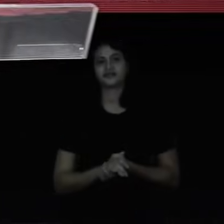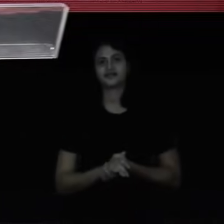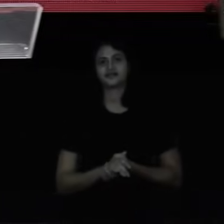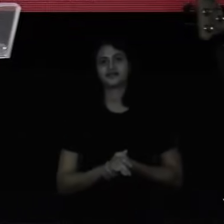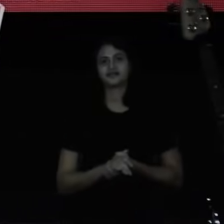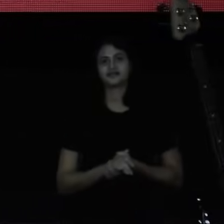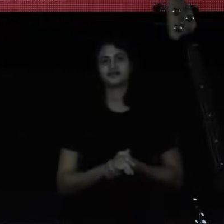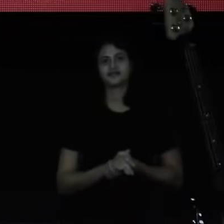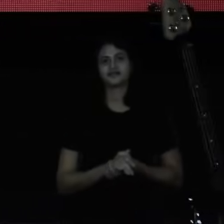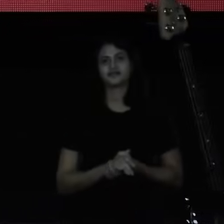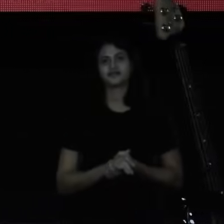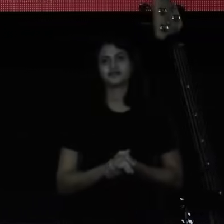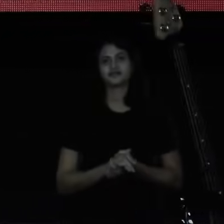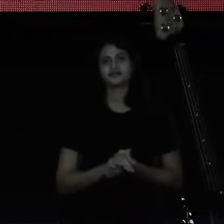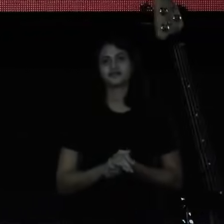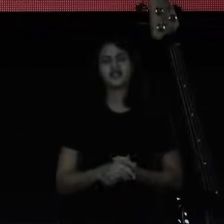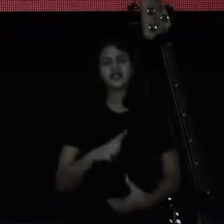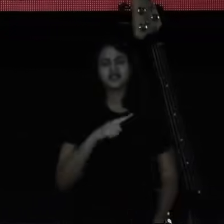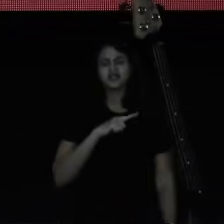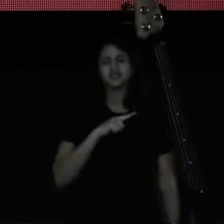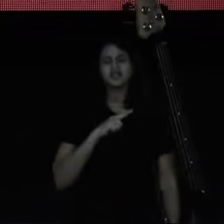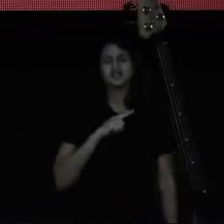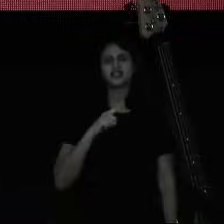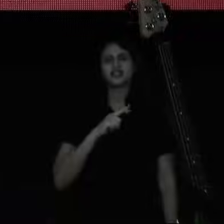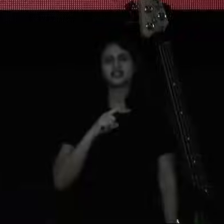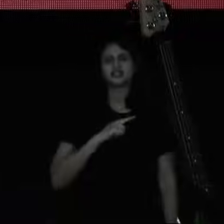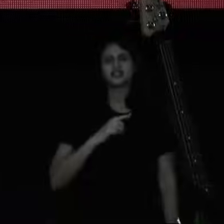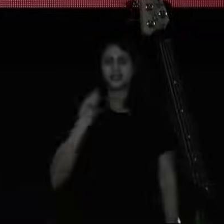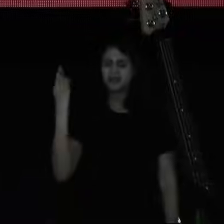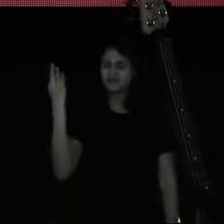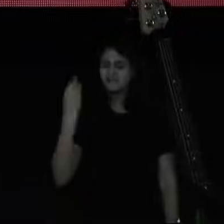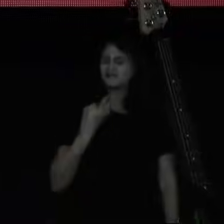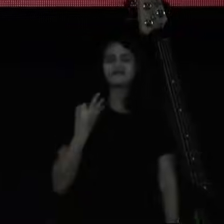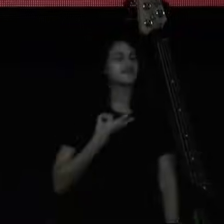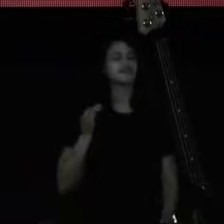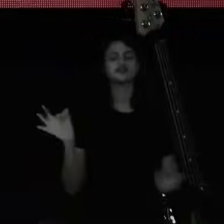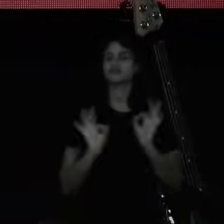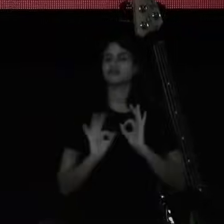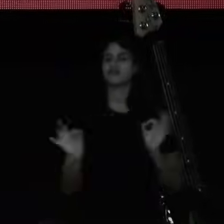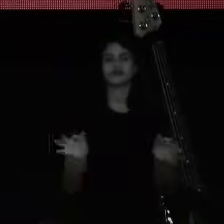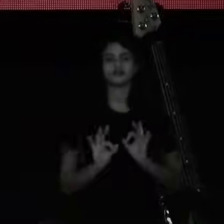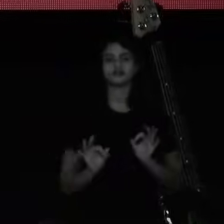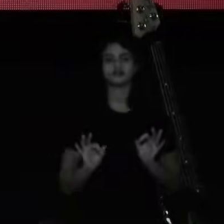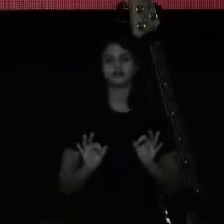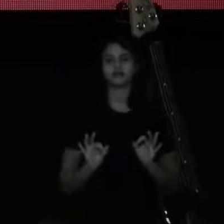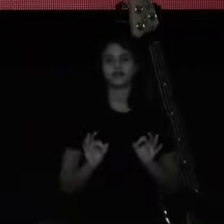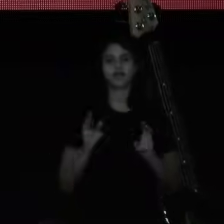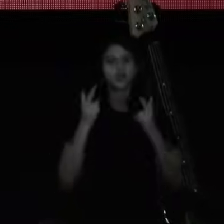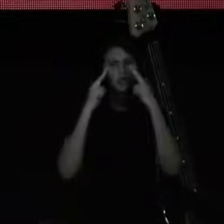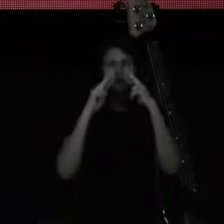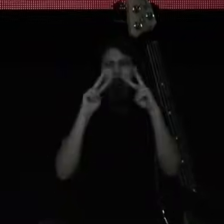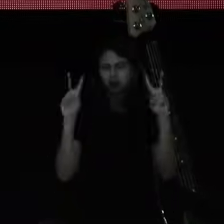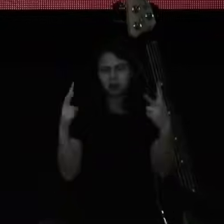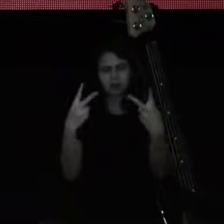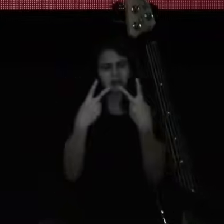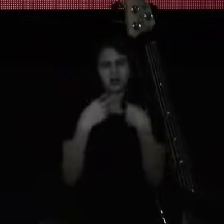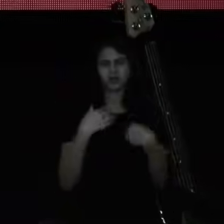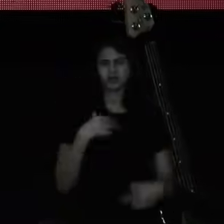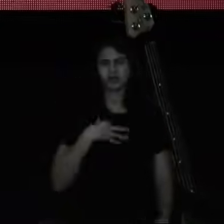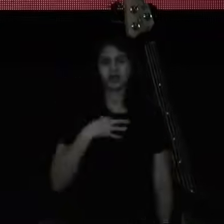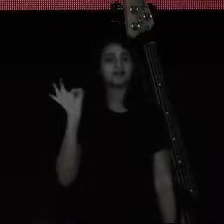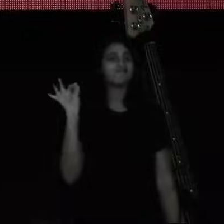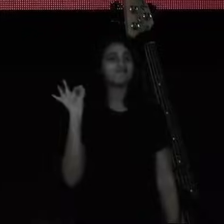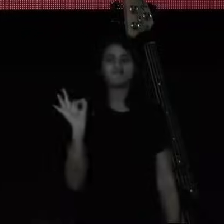Existe imperfeição em todo mundo. Pelo amor de Deus, não olha para mim pensando que eu sou perfeito.